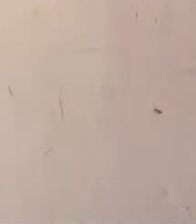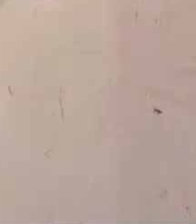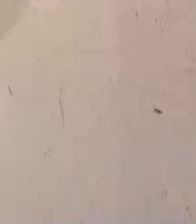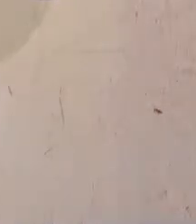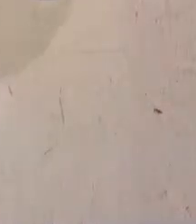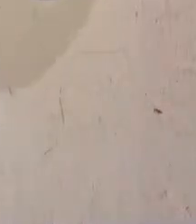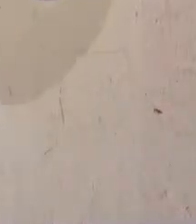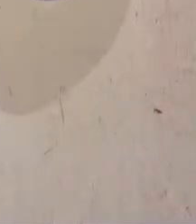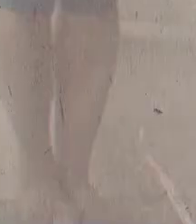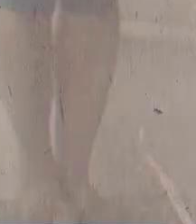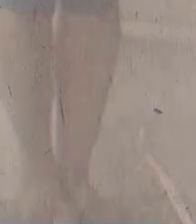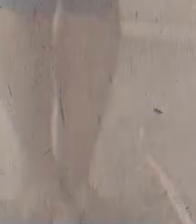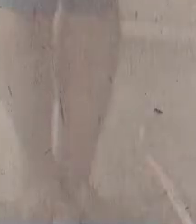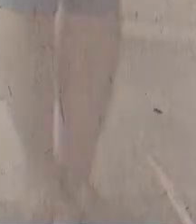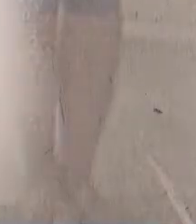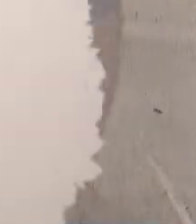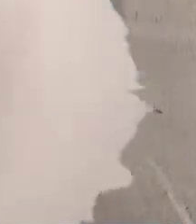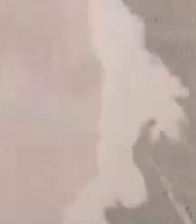E aí